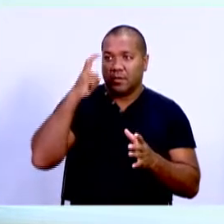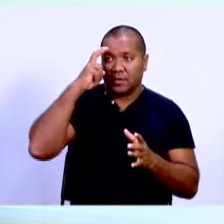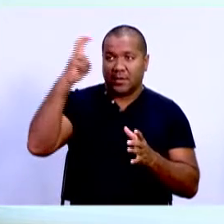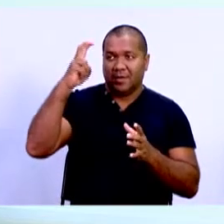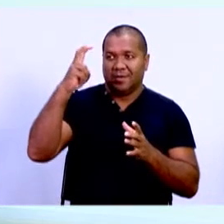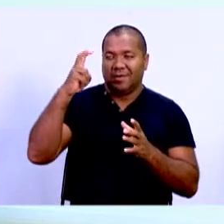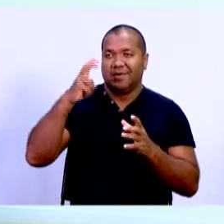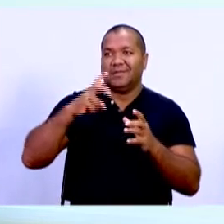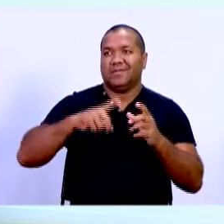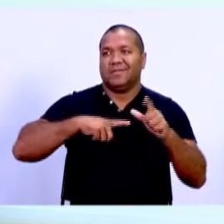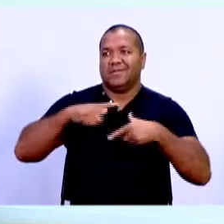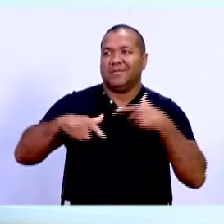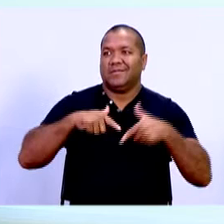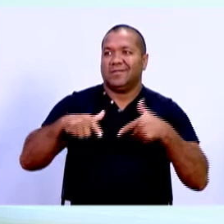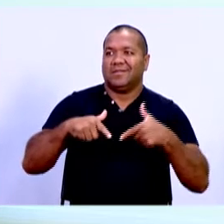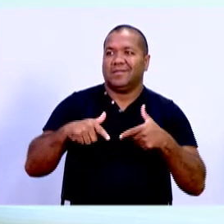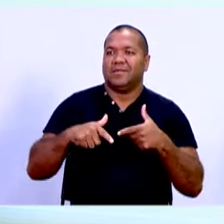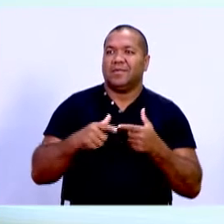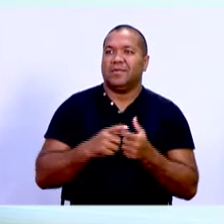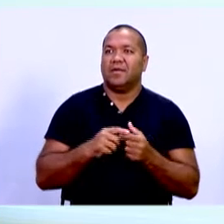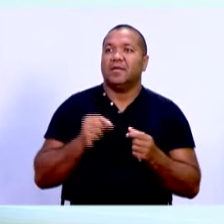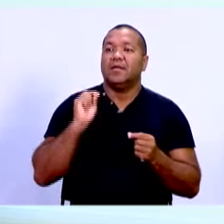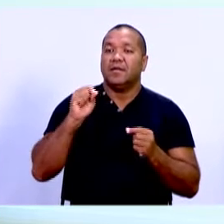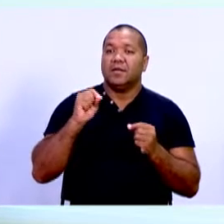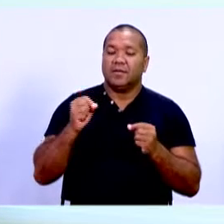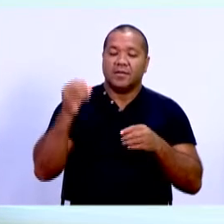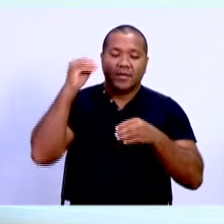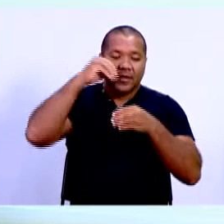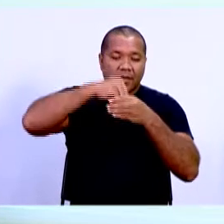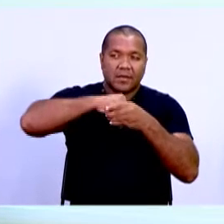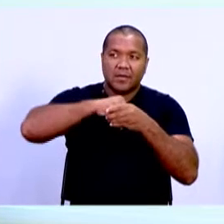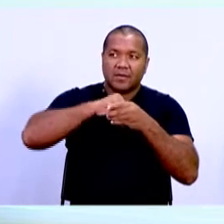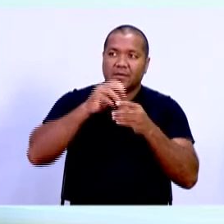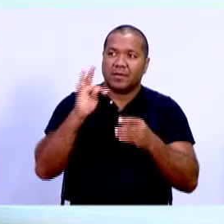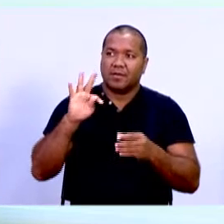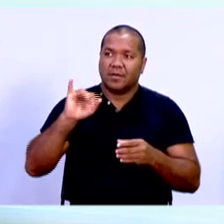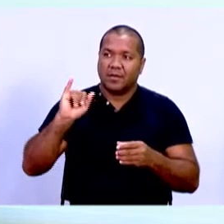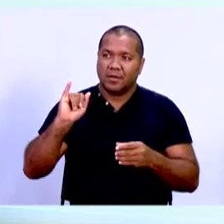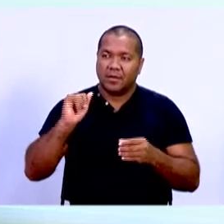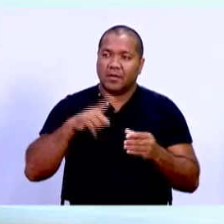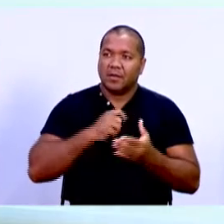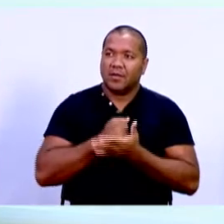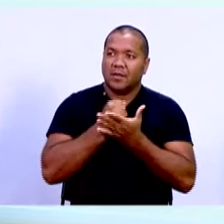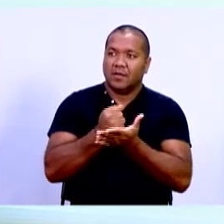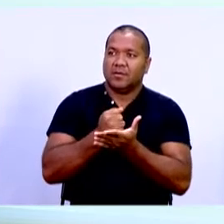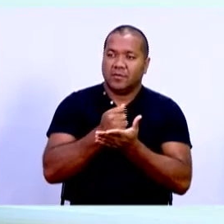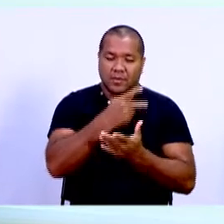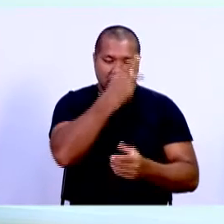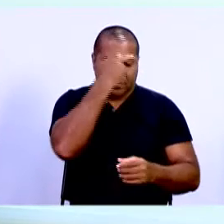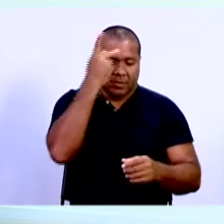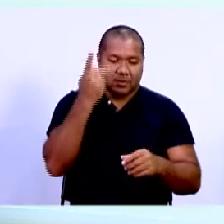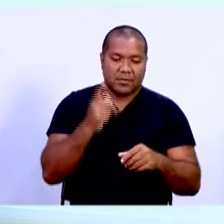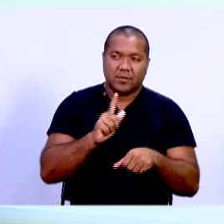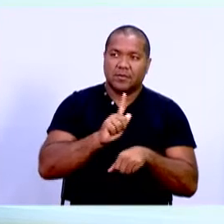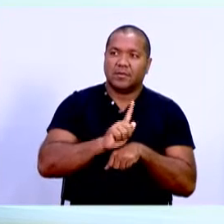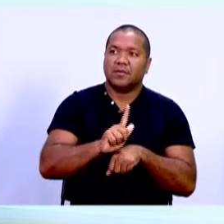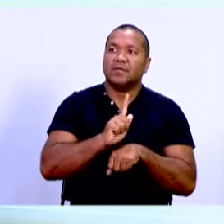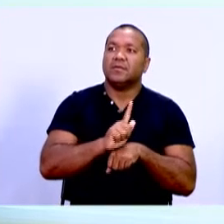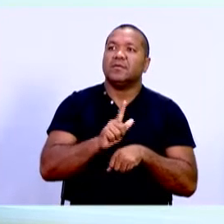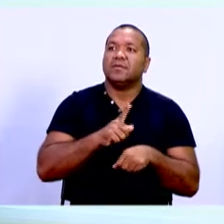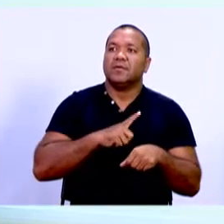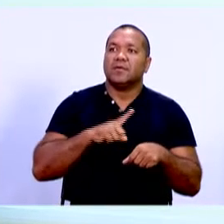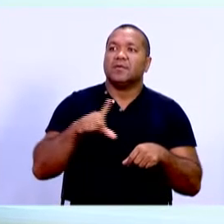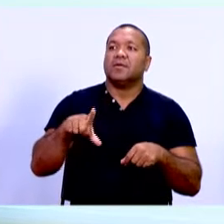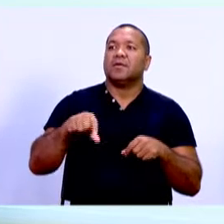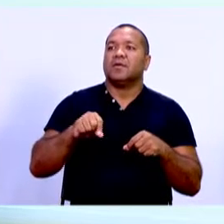negócios, e é uma área dentro da TI que ajuda os gestores e aqueles que tomam decisões